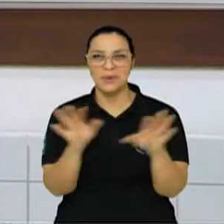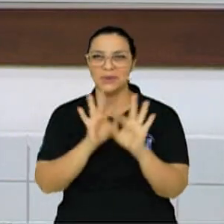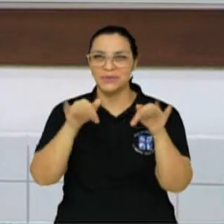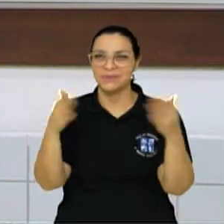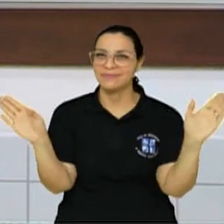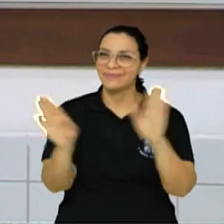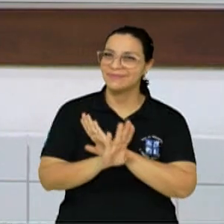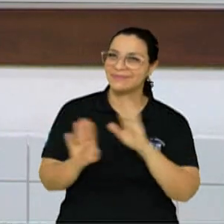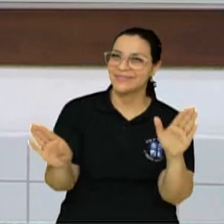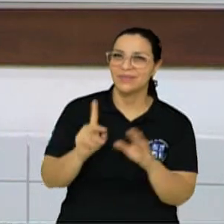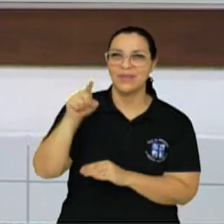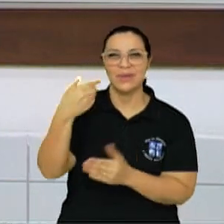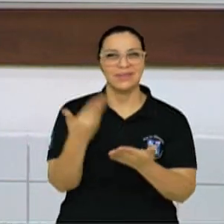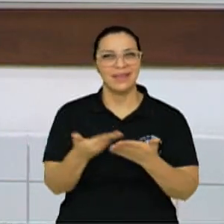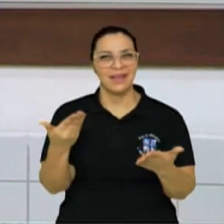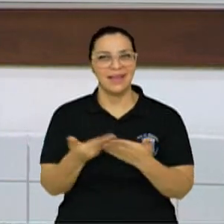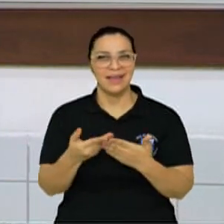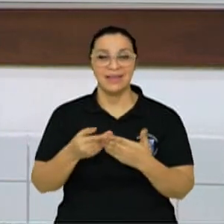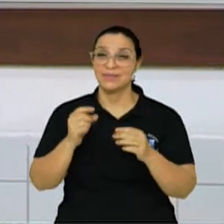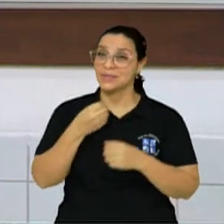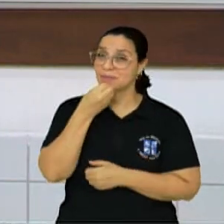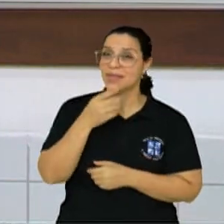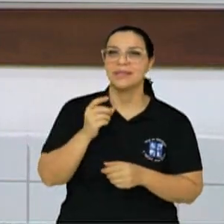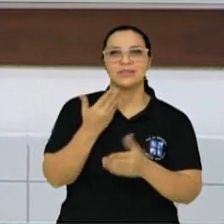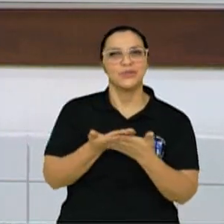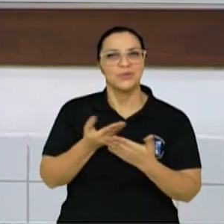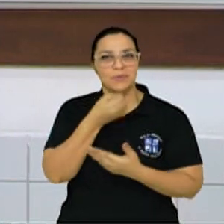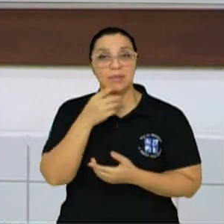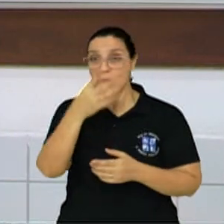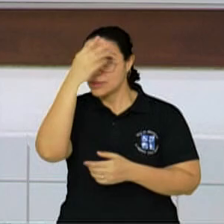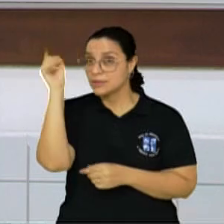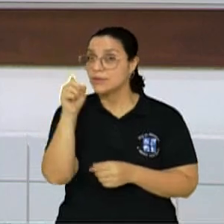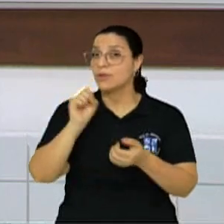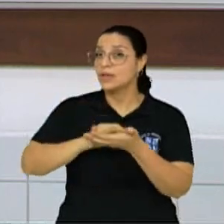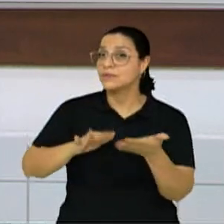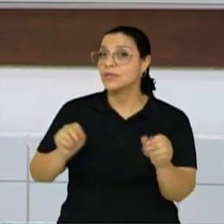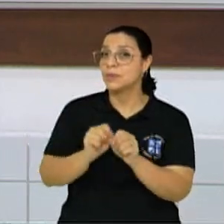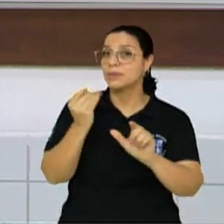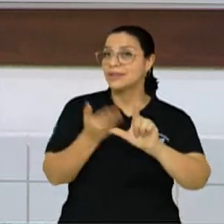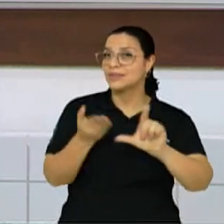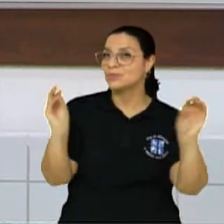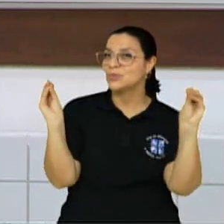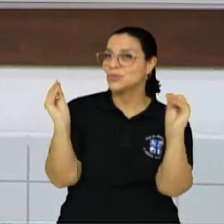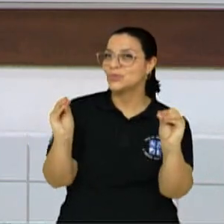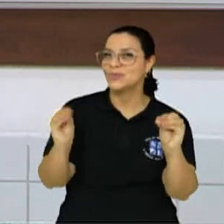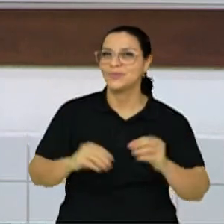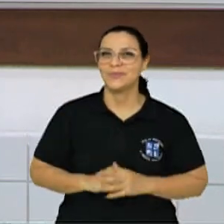isso acabar. Então a gente se encontra na próxima aula, fiquem bem, ótimos estudos e não esqueça da atividade do CLESS.